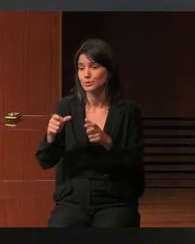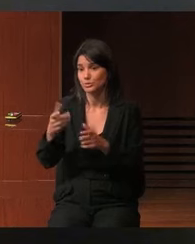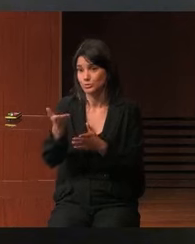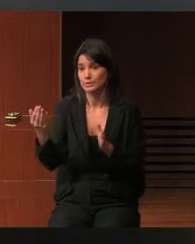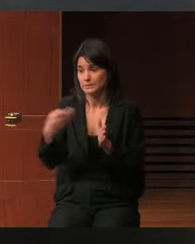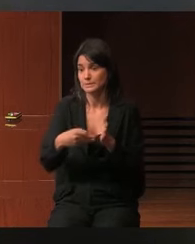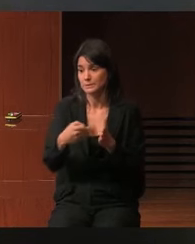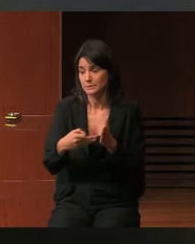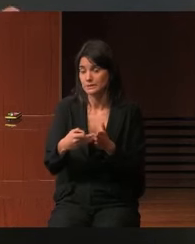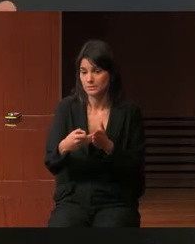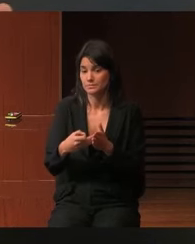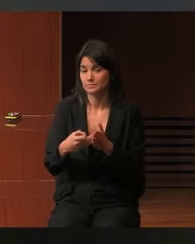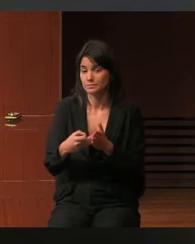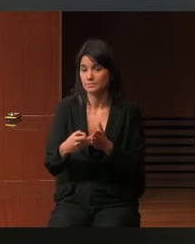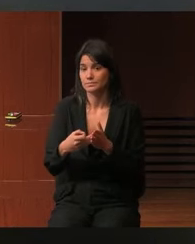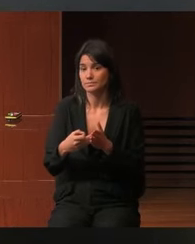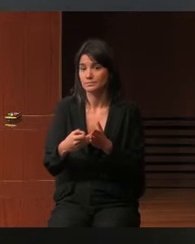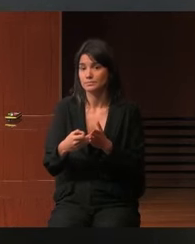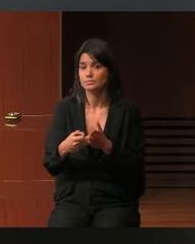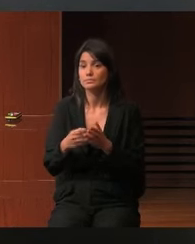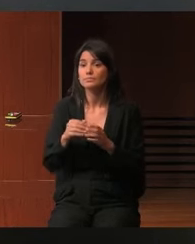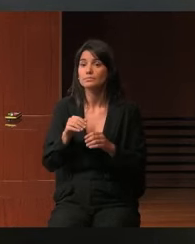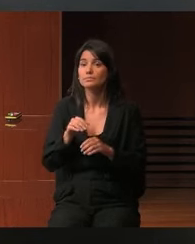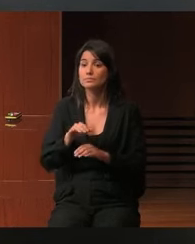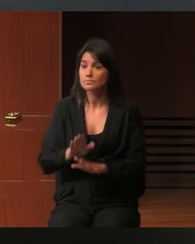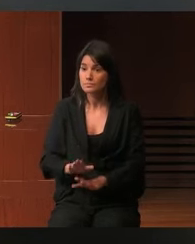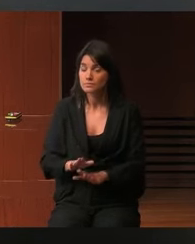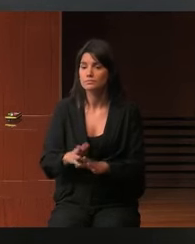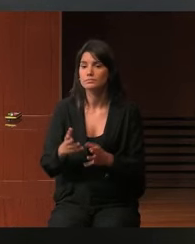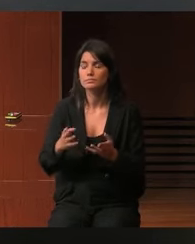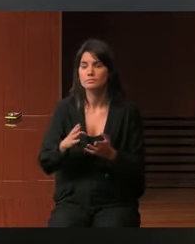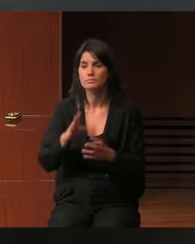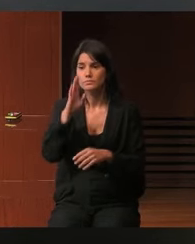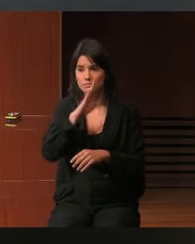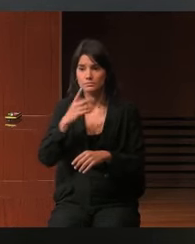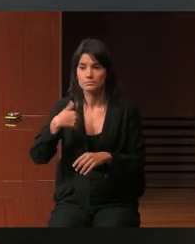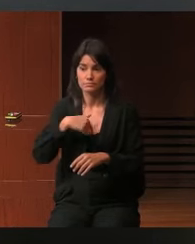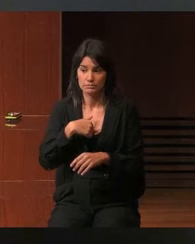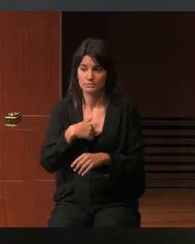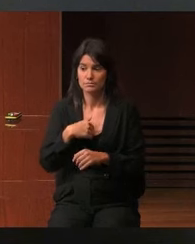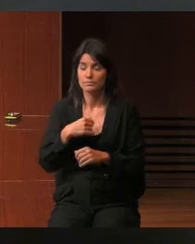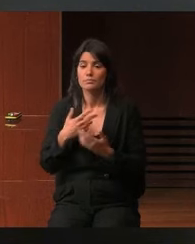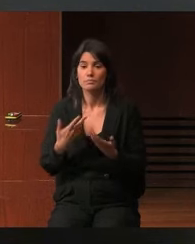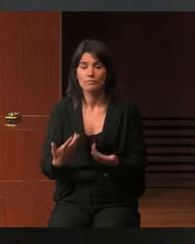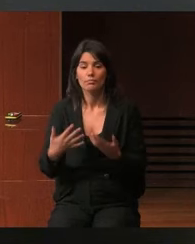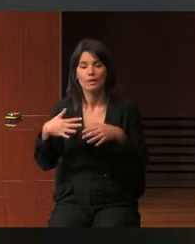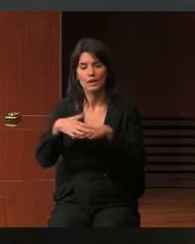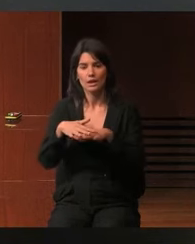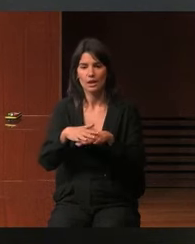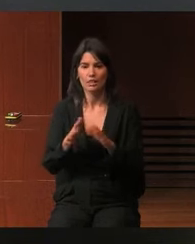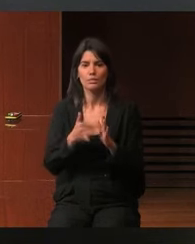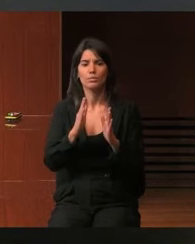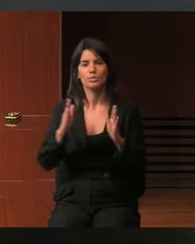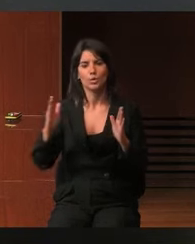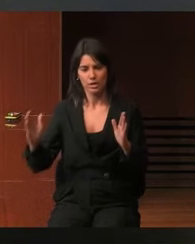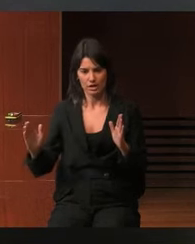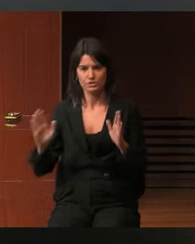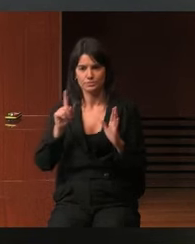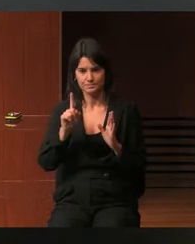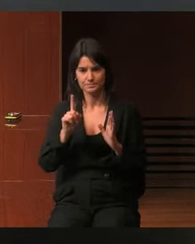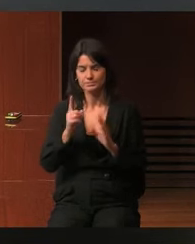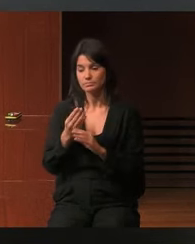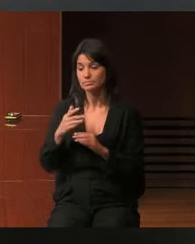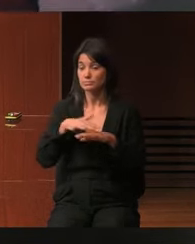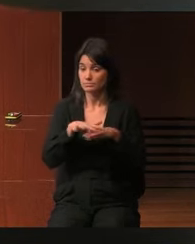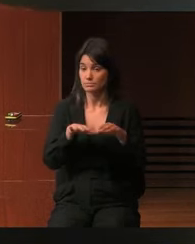utilizadores têm. Mas, se nós trabalharmos na noção da rede de bibliotecas e acrescentarmos